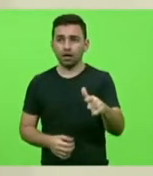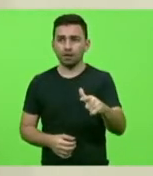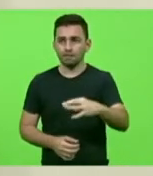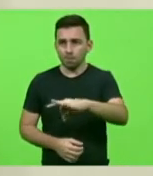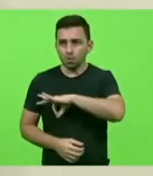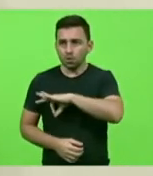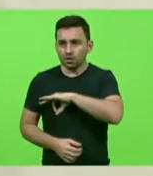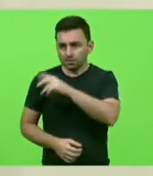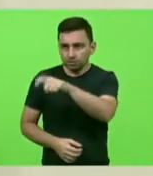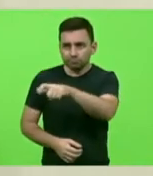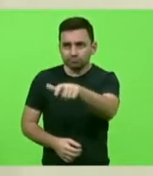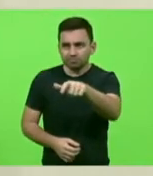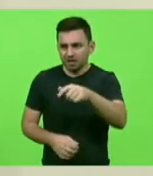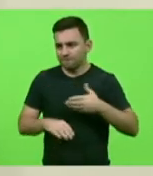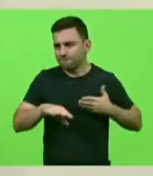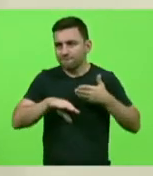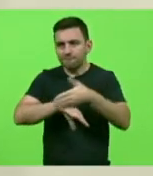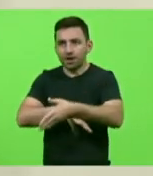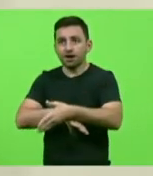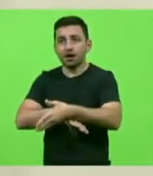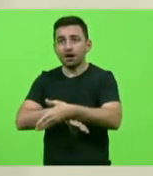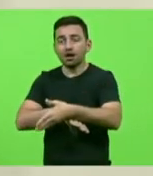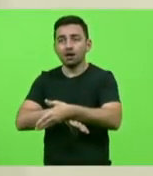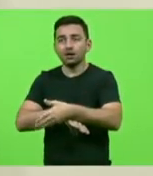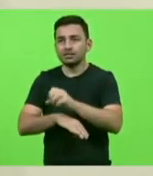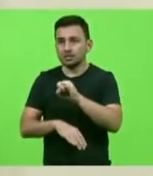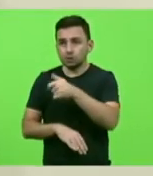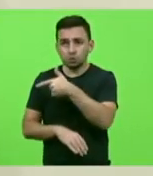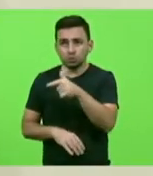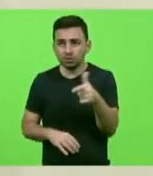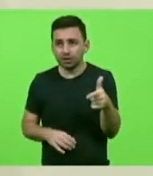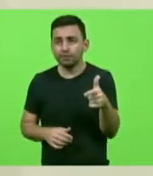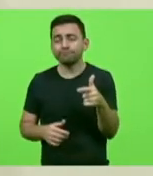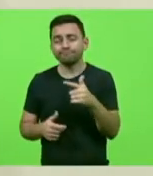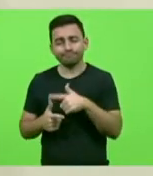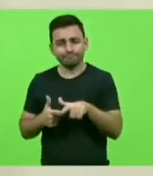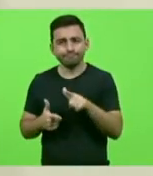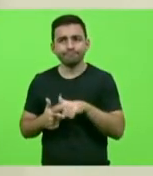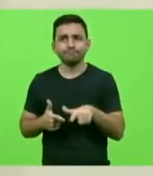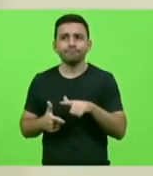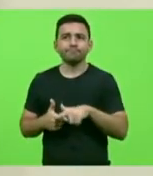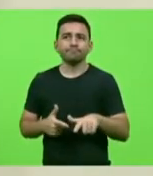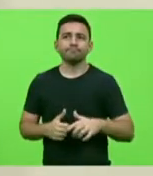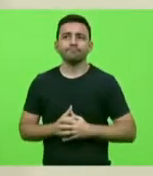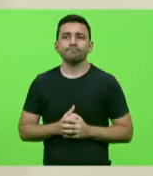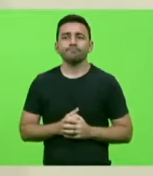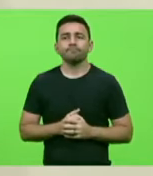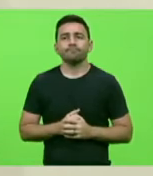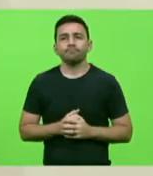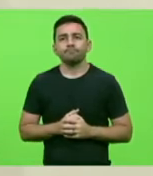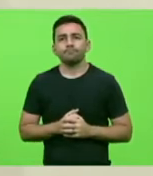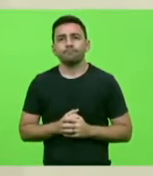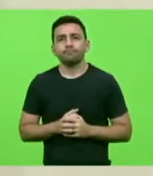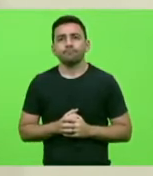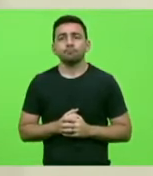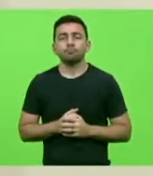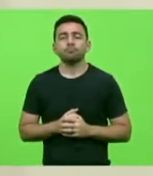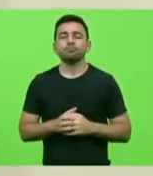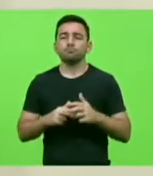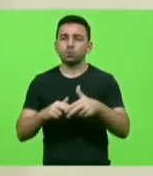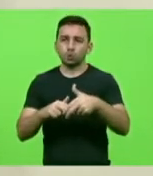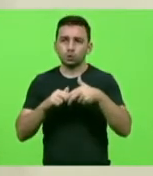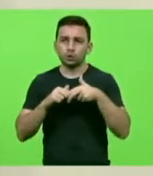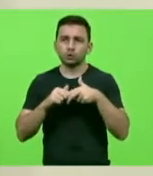policial militar, que vai lá fazer com que as normas sejam cumpridas. Então, por